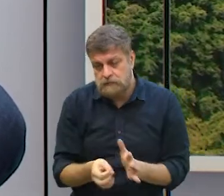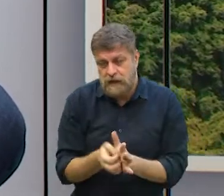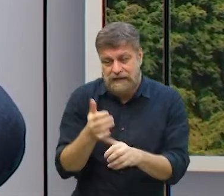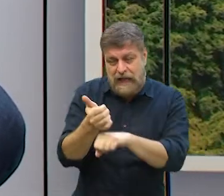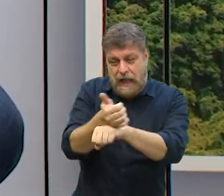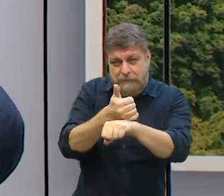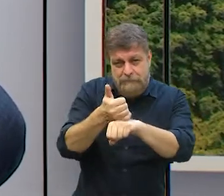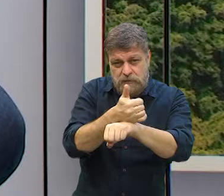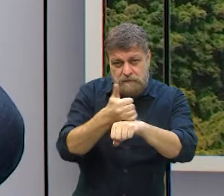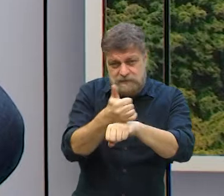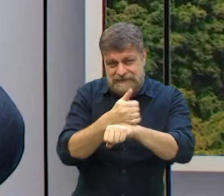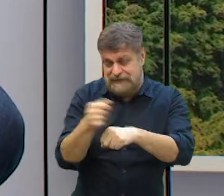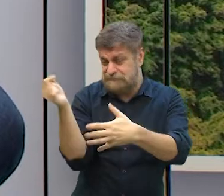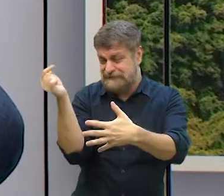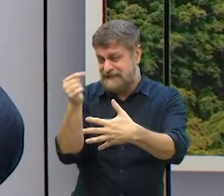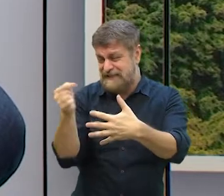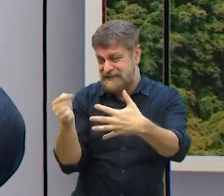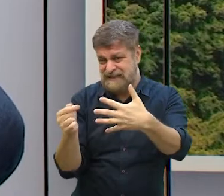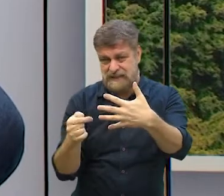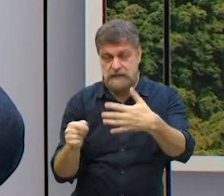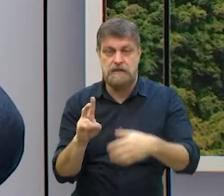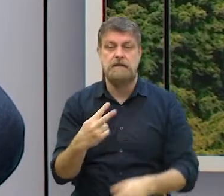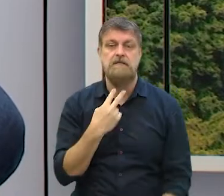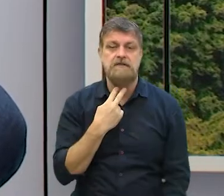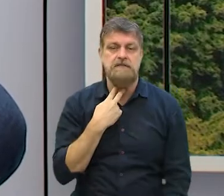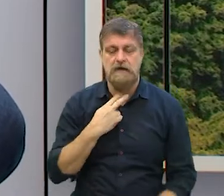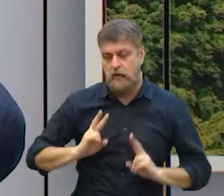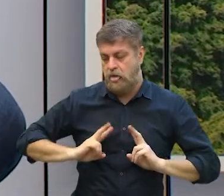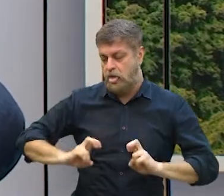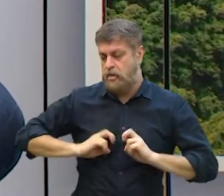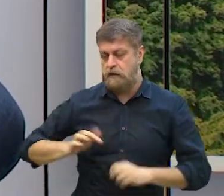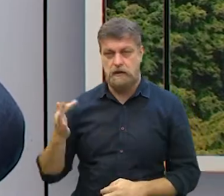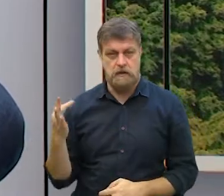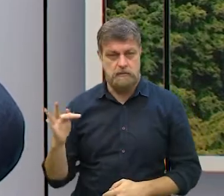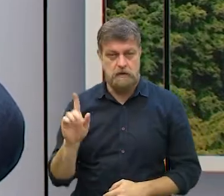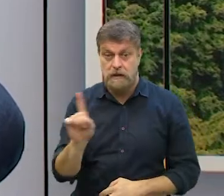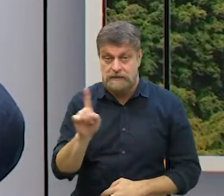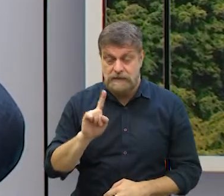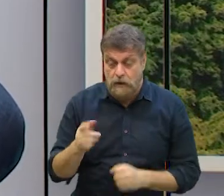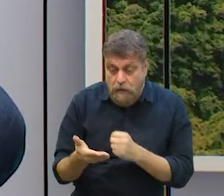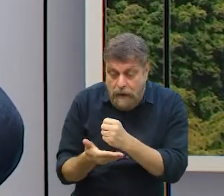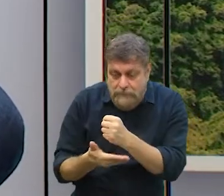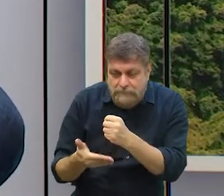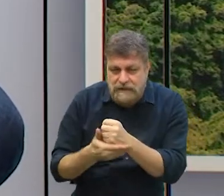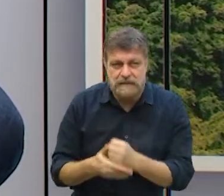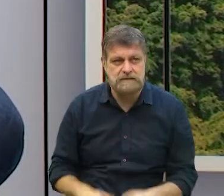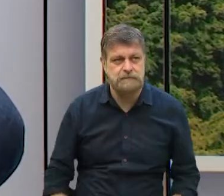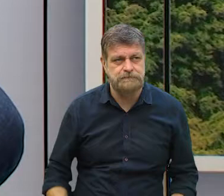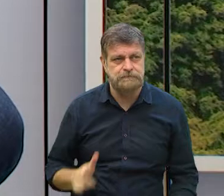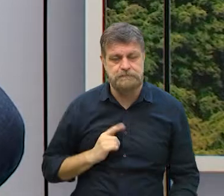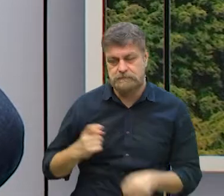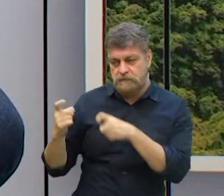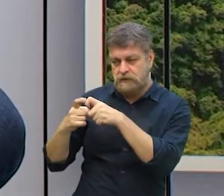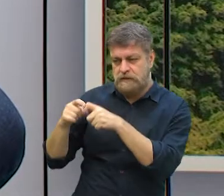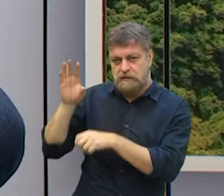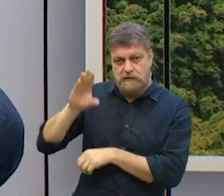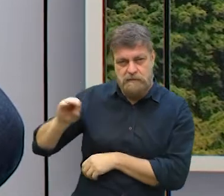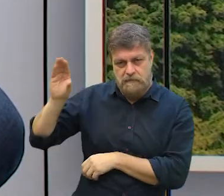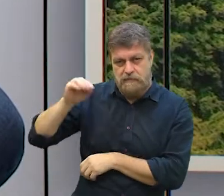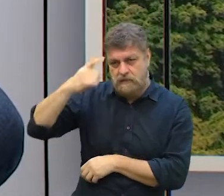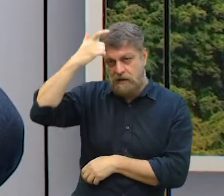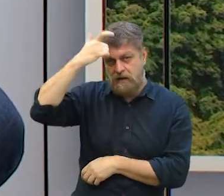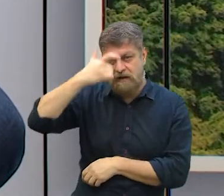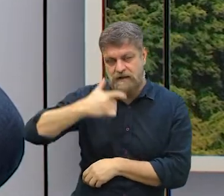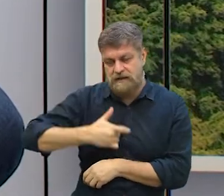Enfim, eu acho que a coisa é multiprofissional e multifatorial. E não esperar ter sintoma, né, Não, Paulo? claro Isso que acho que é o não, principal. claro que não. O